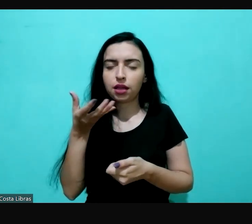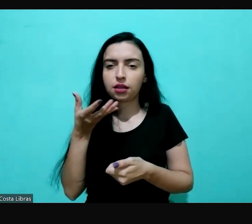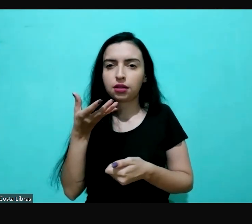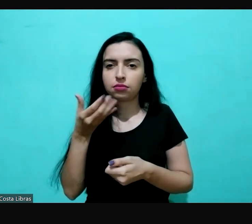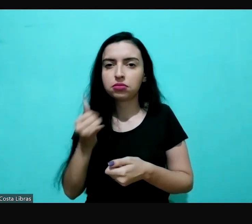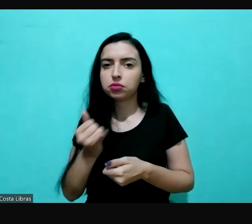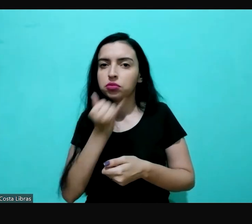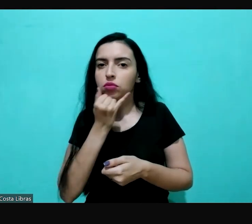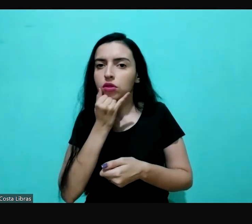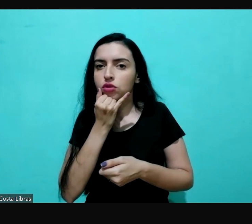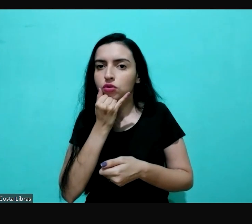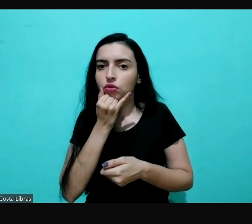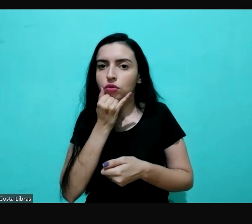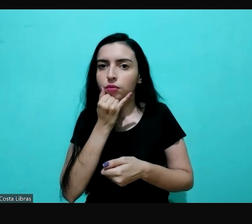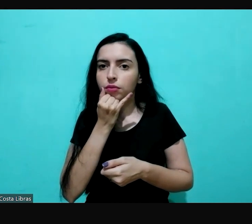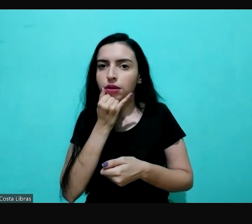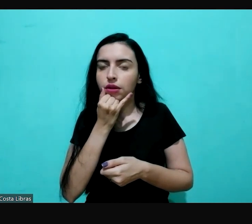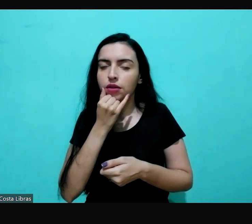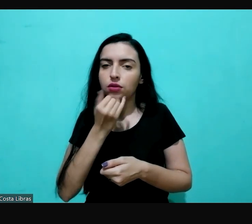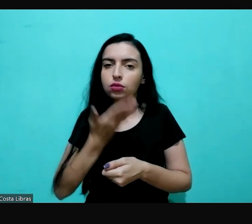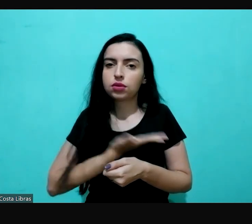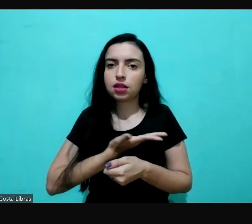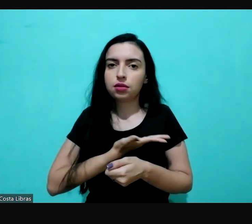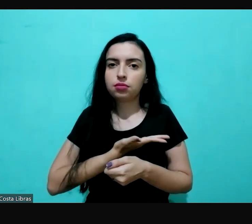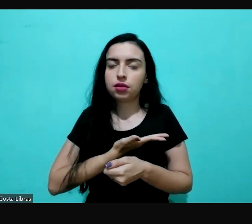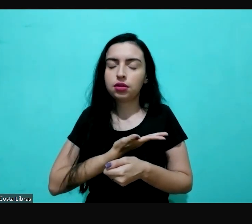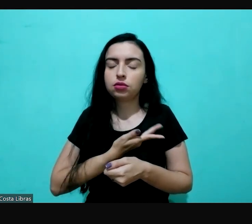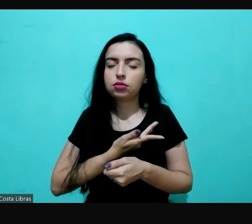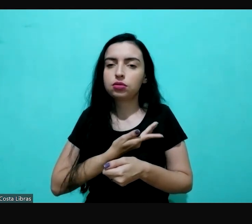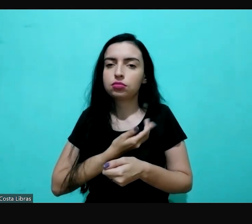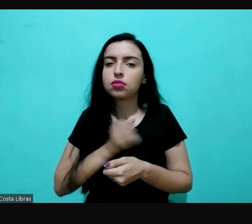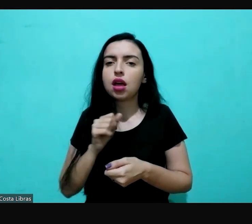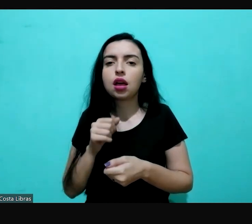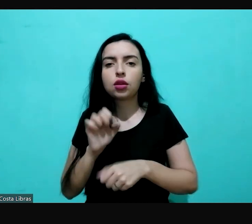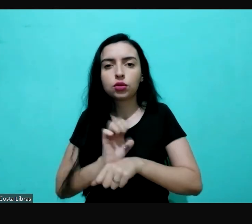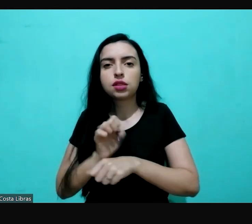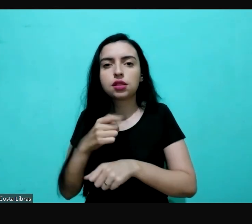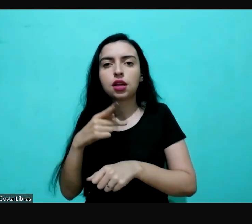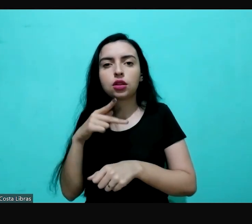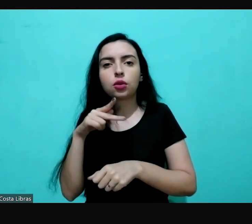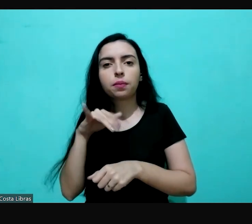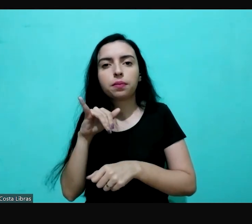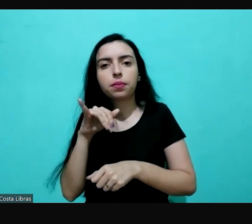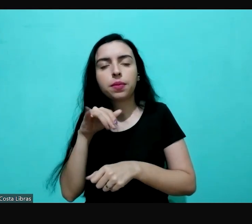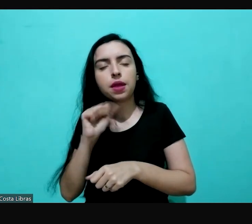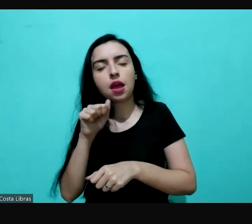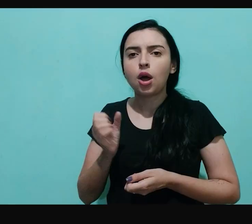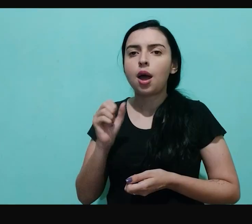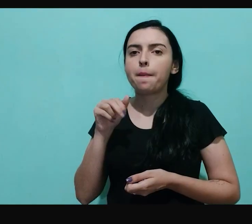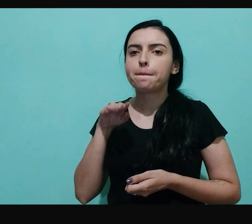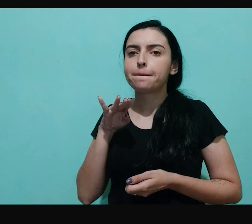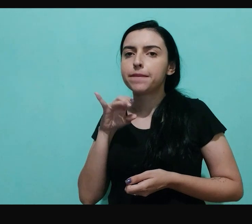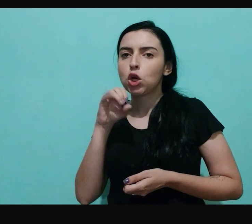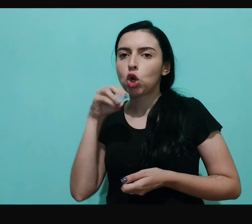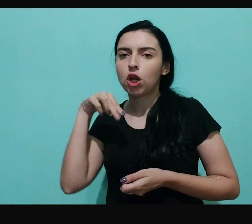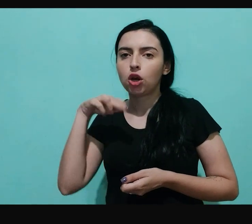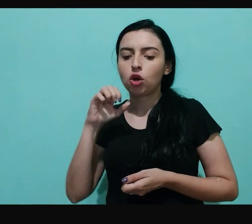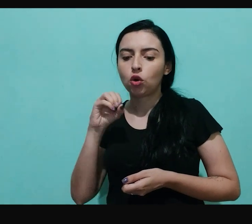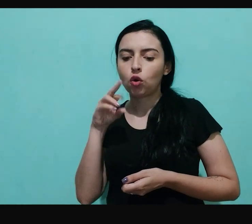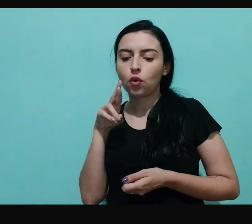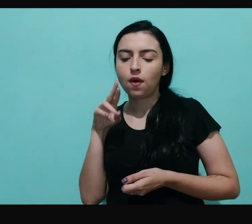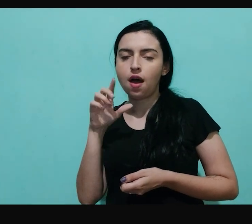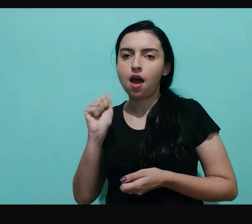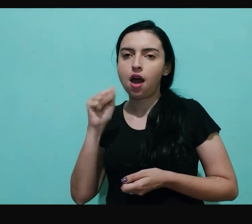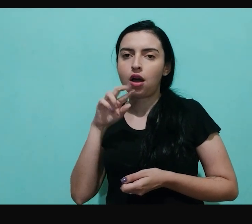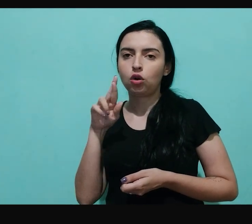desculpar com os meus amigos queridos do POI, começando pelo Eric e pelo juiz federal, que é o Bianor Arruda. Bianor Arruda tem